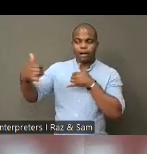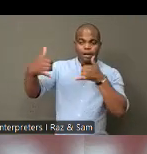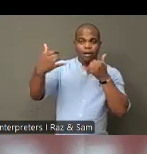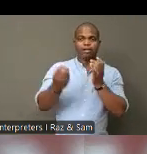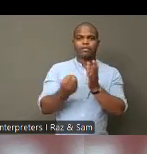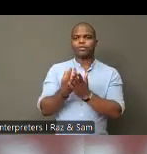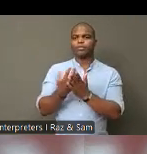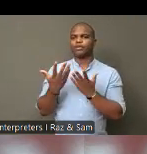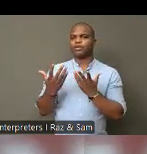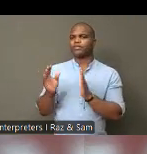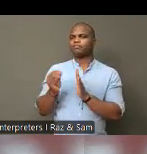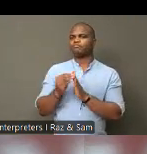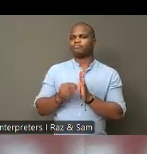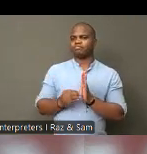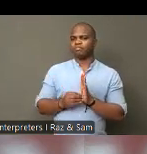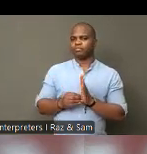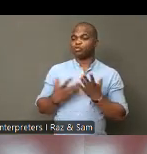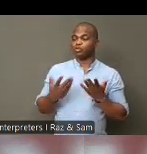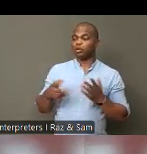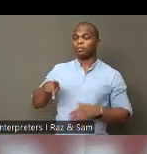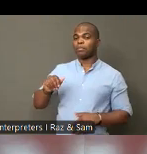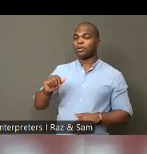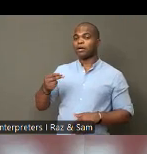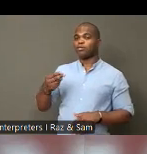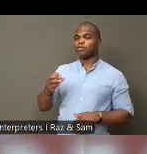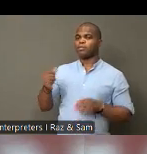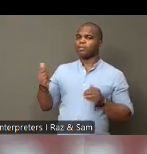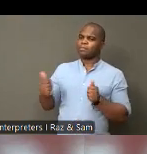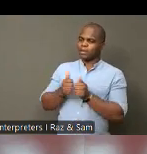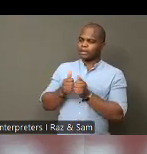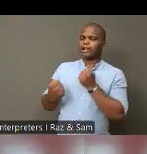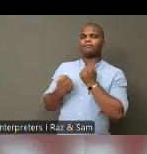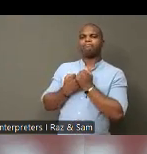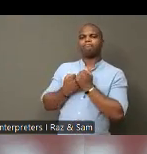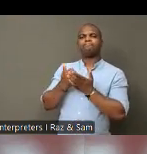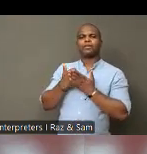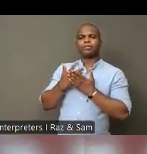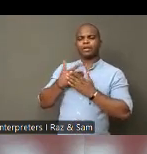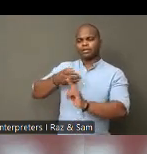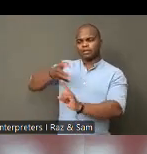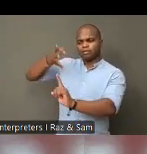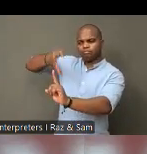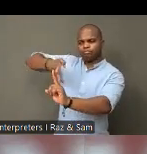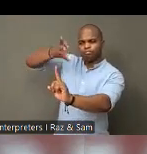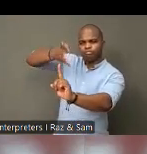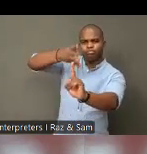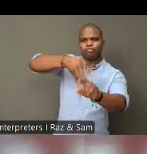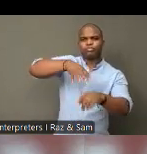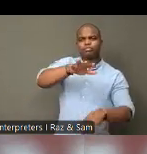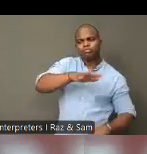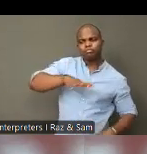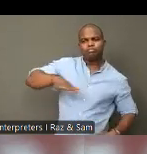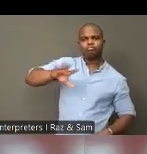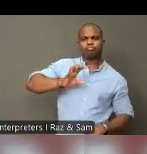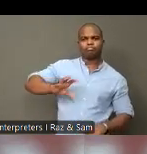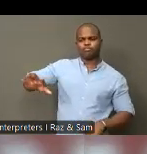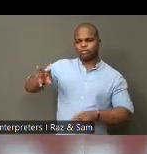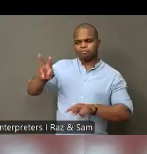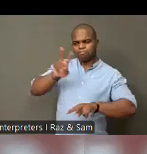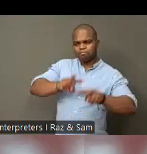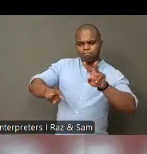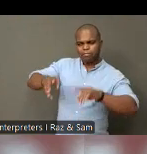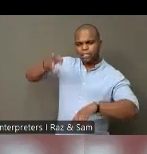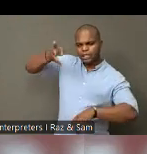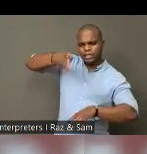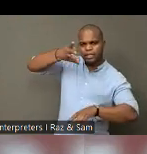vigilância de sero e tecnologia multiplicidade para nós minimizarmos as